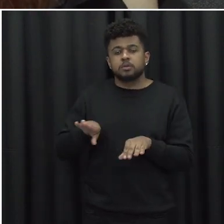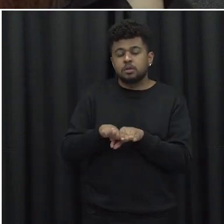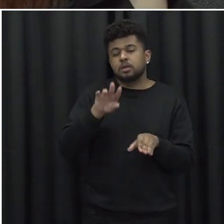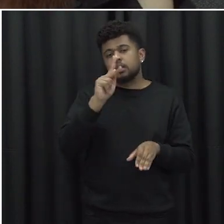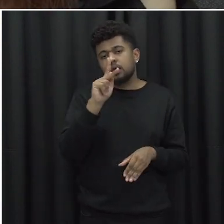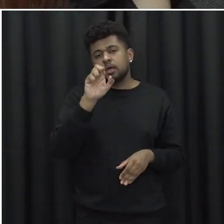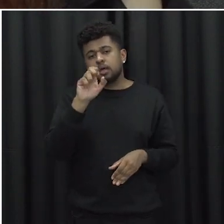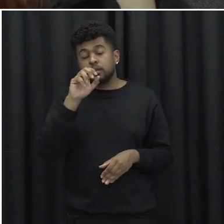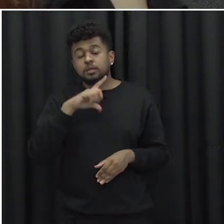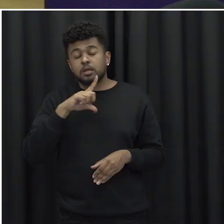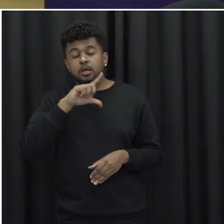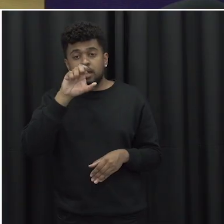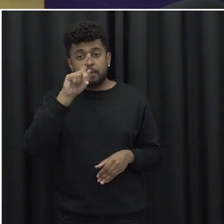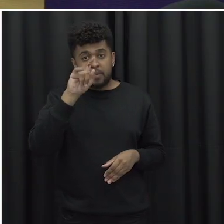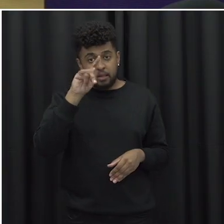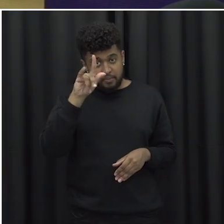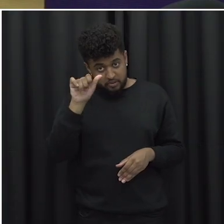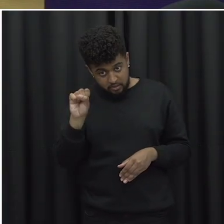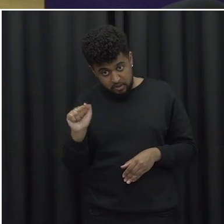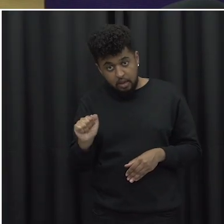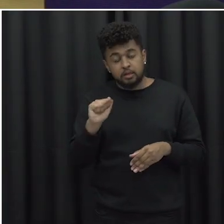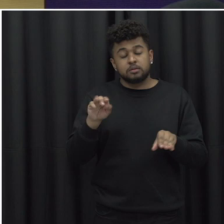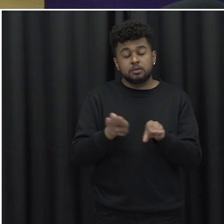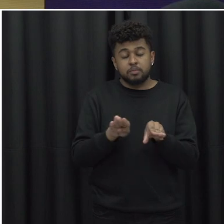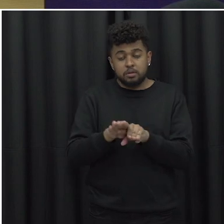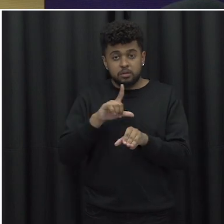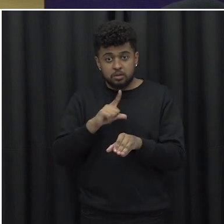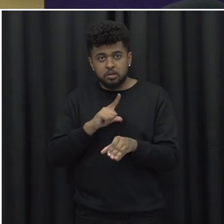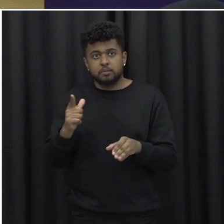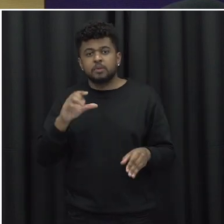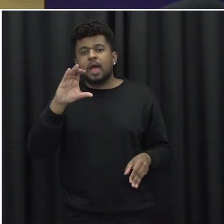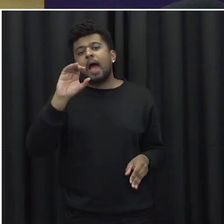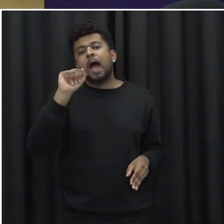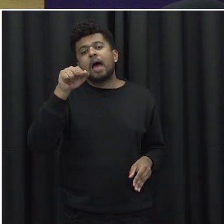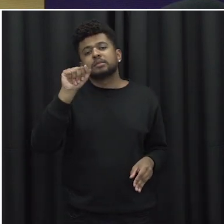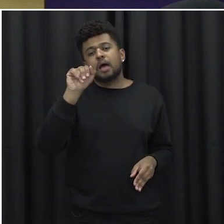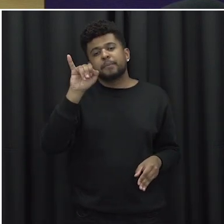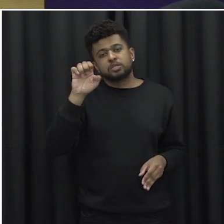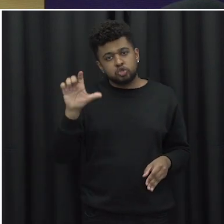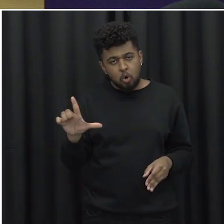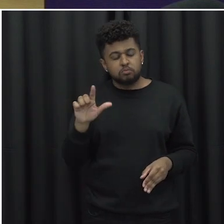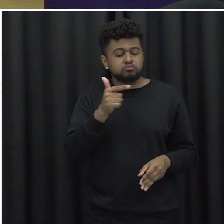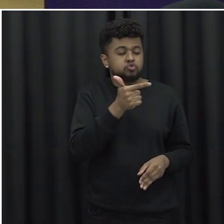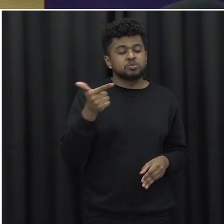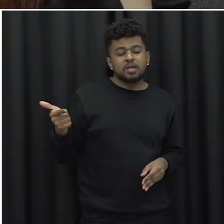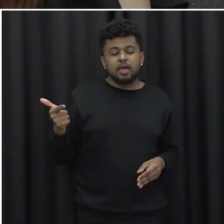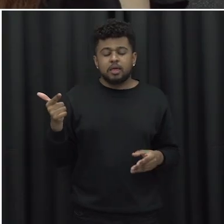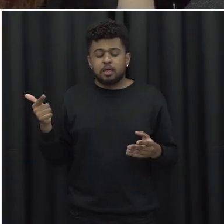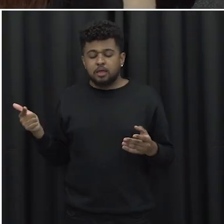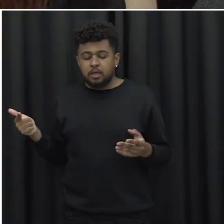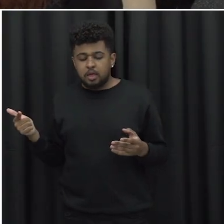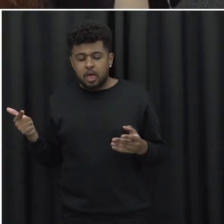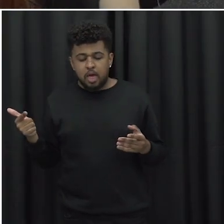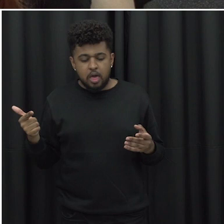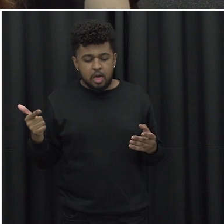tratadas com CBD. Vamos pegar a epilepsia, né? Epilepsia, o CBD é o principal composto para o tratamento. O canabidiol, né? O CBD,